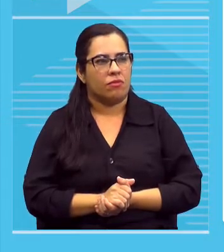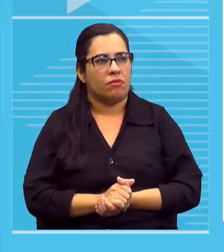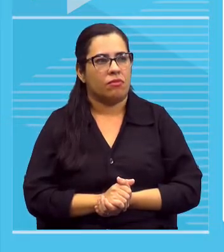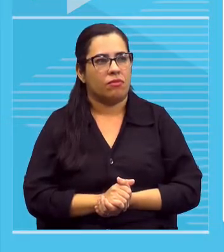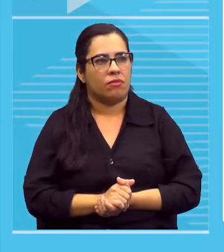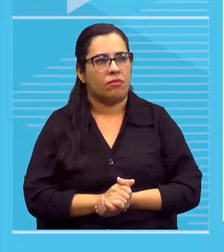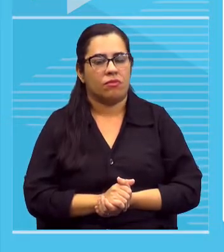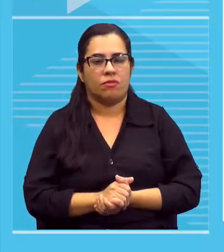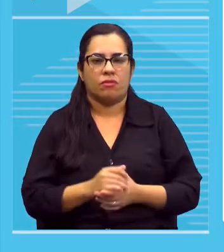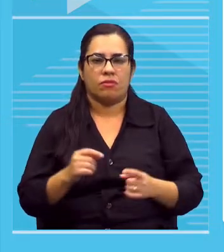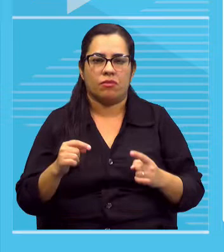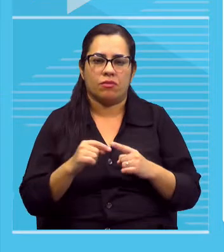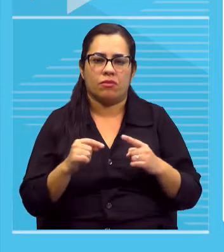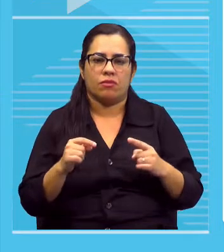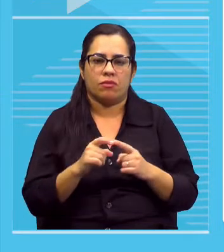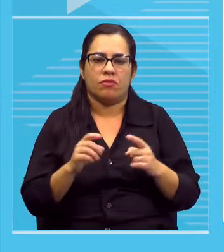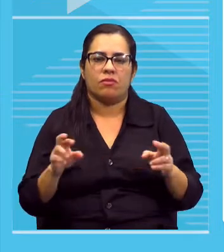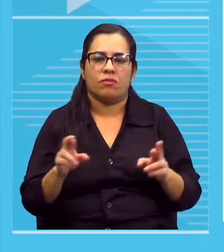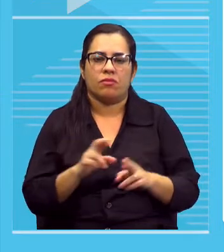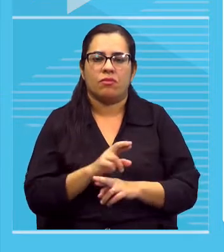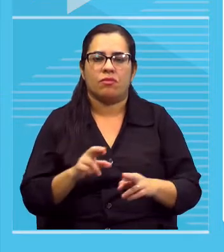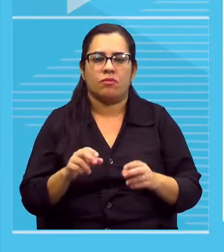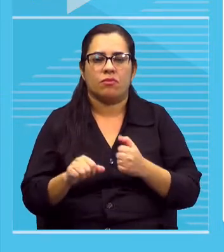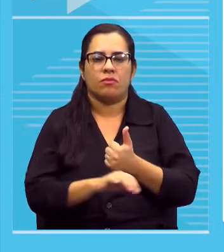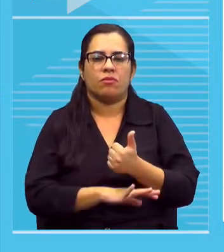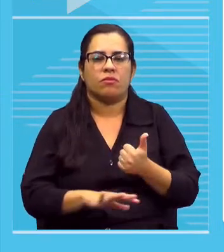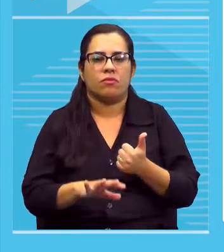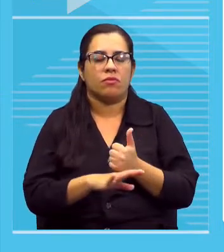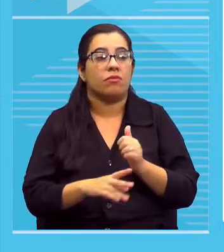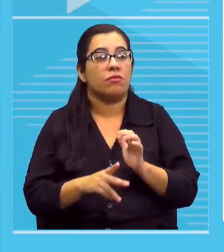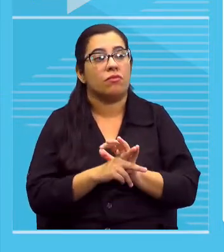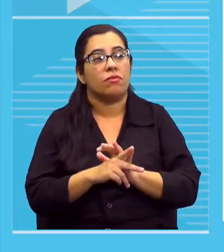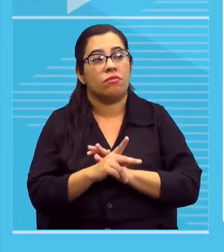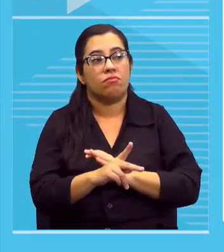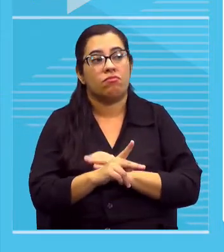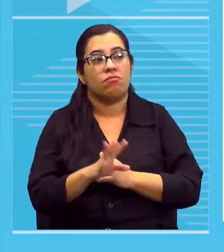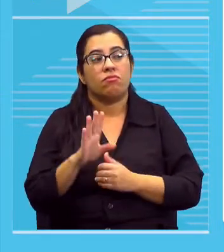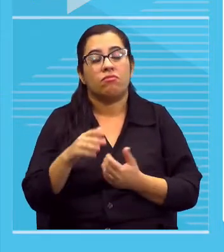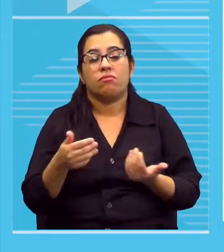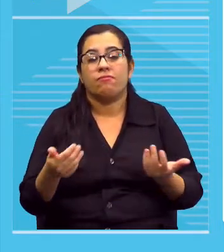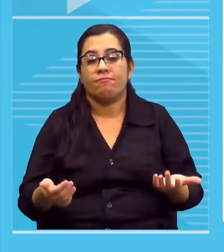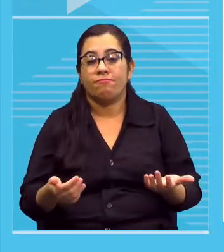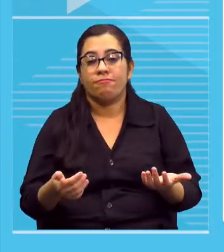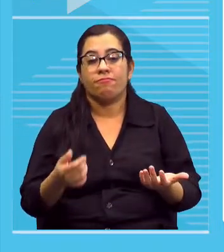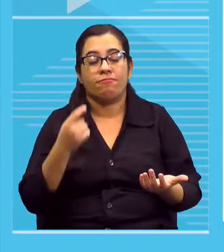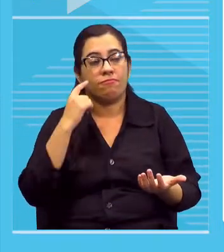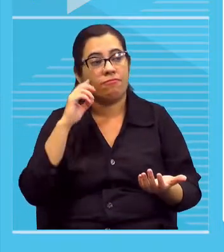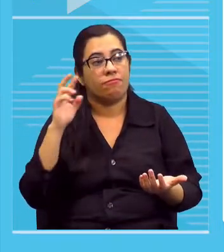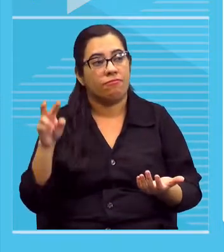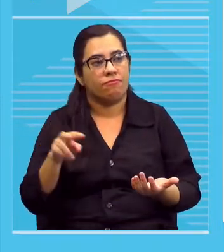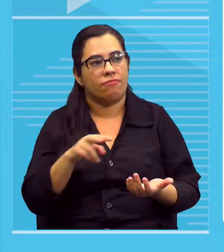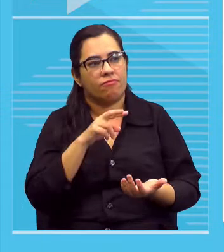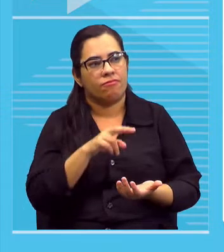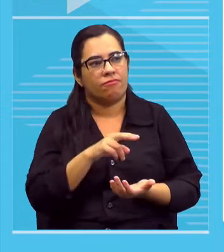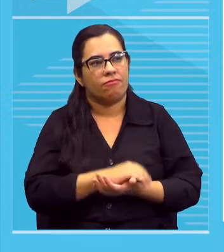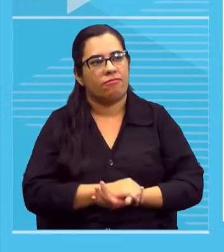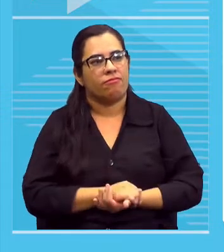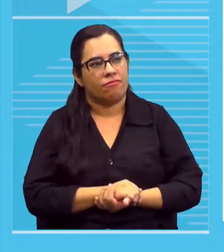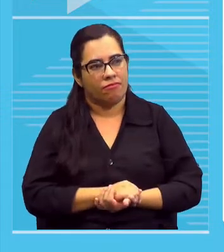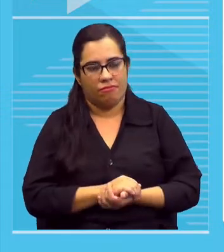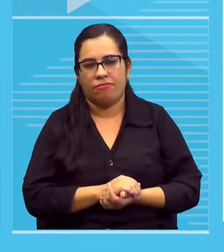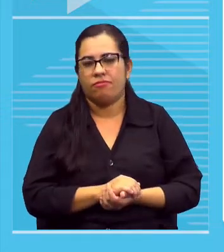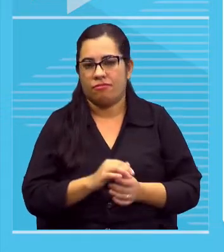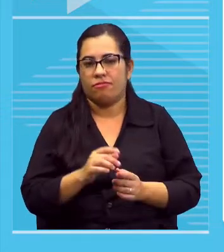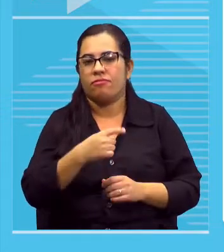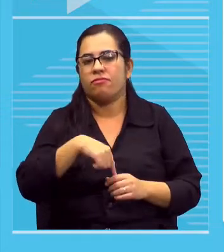e a relação trigonométrica fundamental sendo ao quadrado de X + cosseno ao quadrado de x = 1